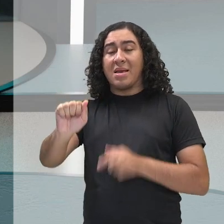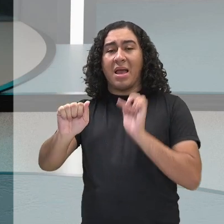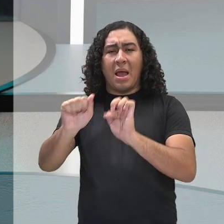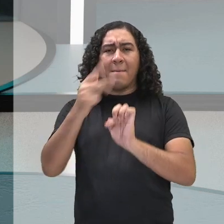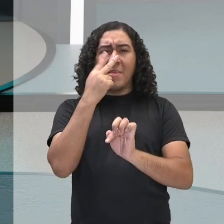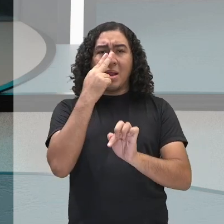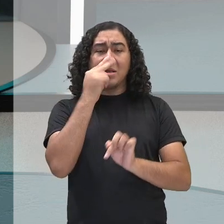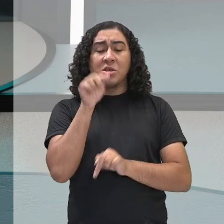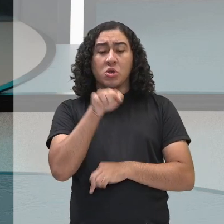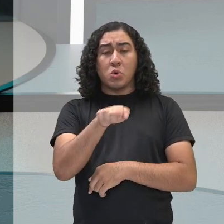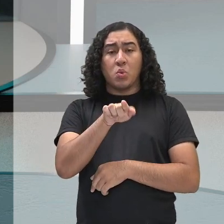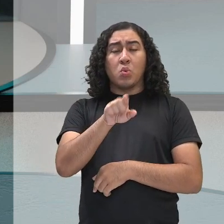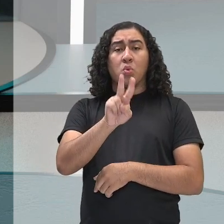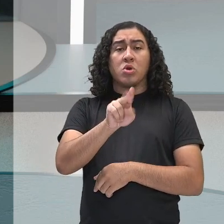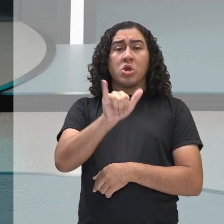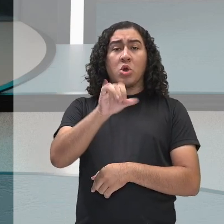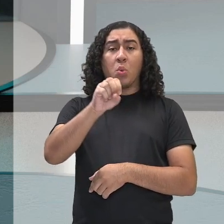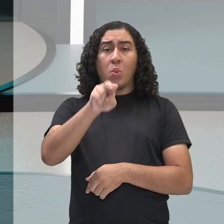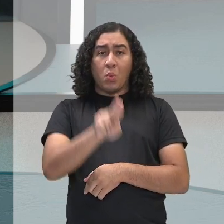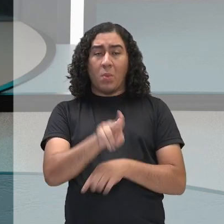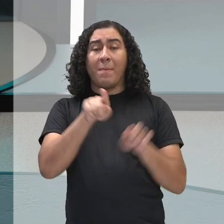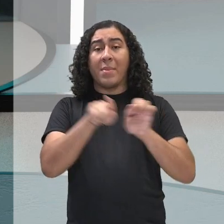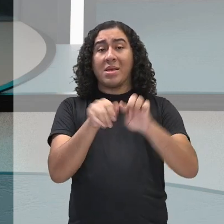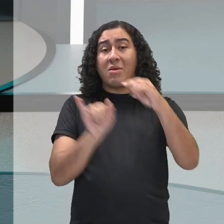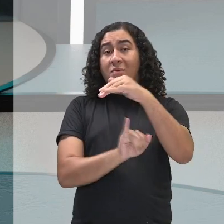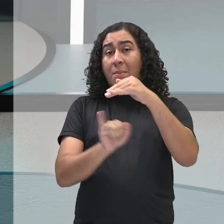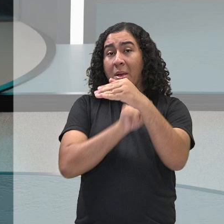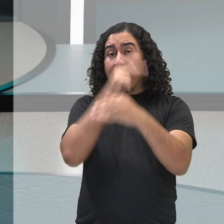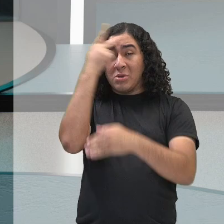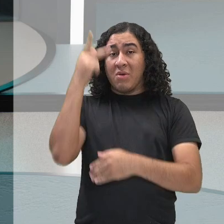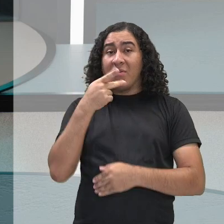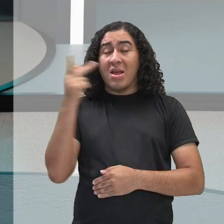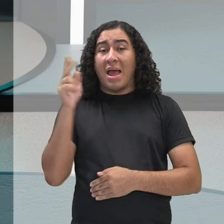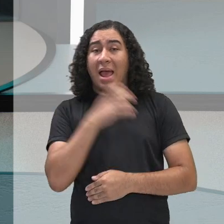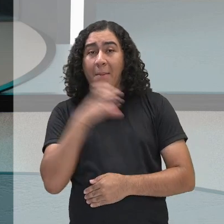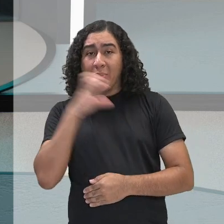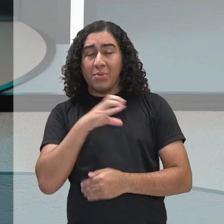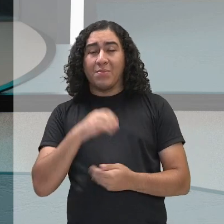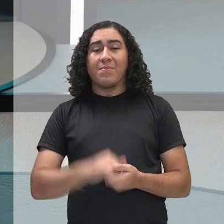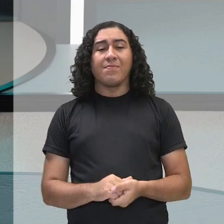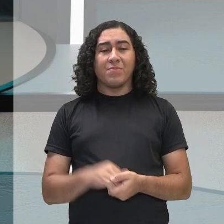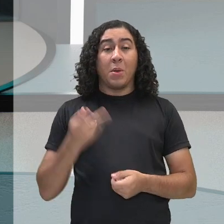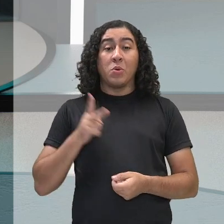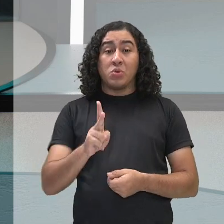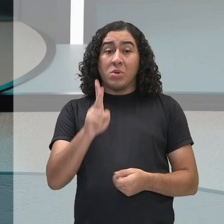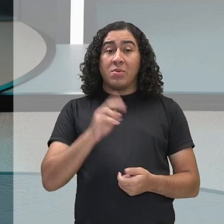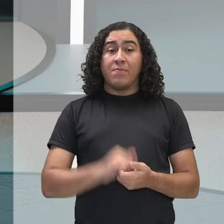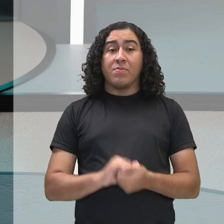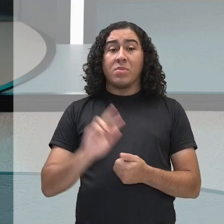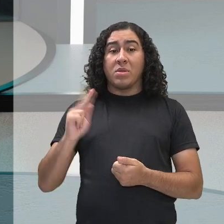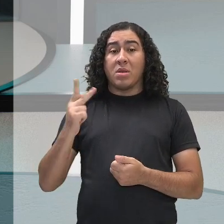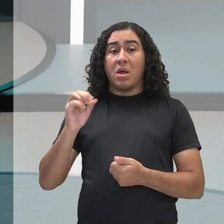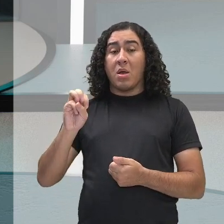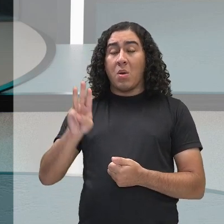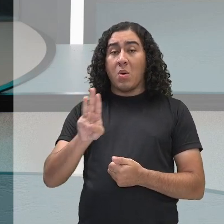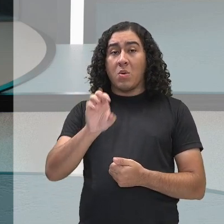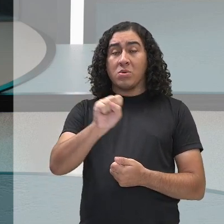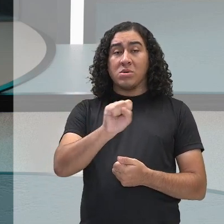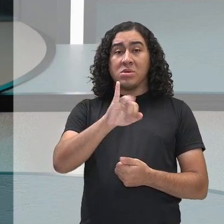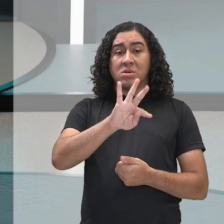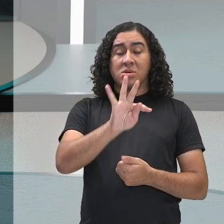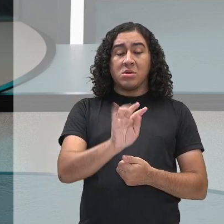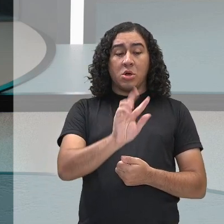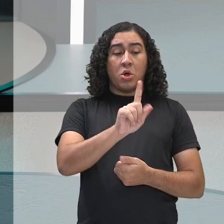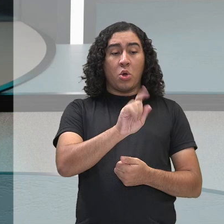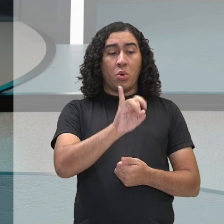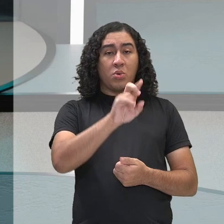you, ok? Mas é informal, né? Então a pessoa fala bem rápido. How are ya? Continuando. How is it going? How's it